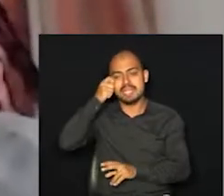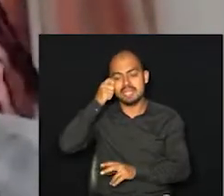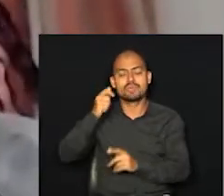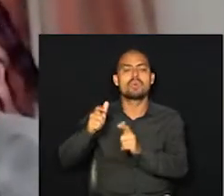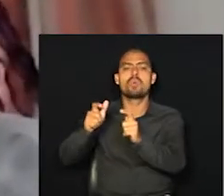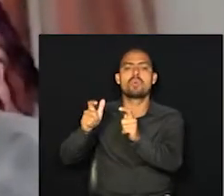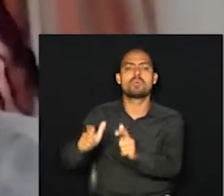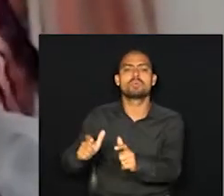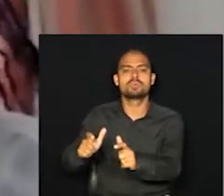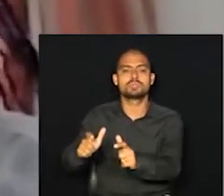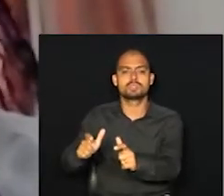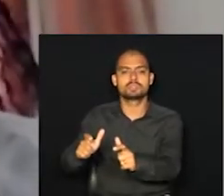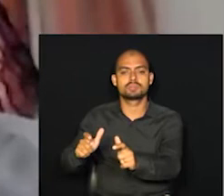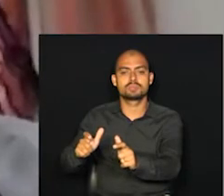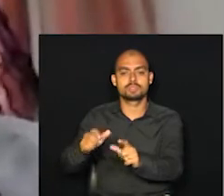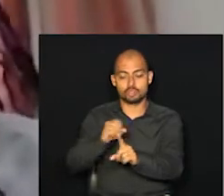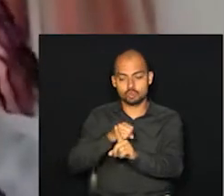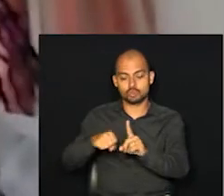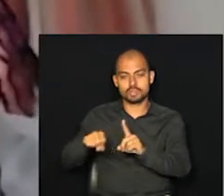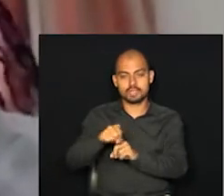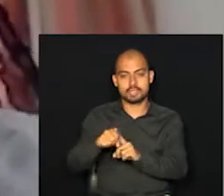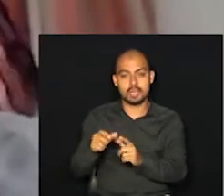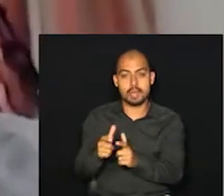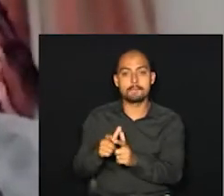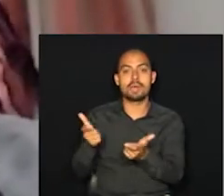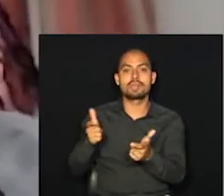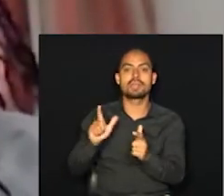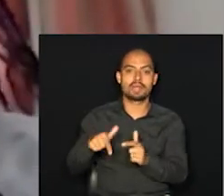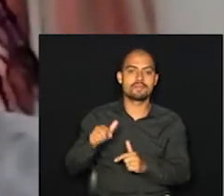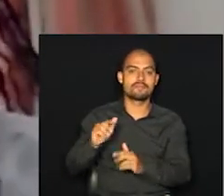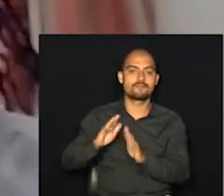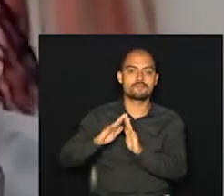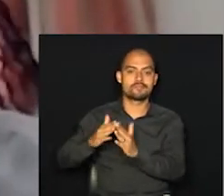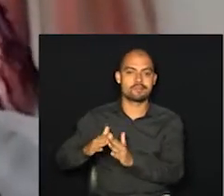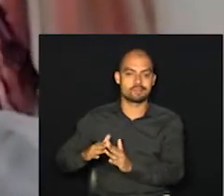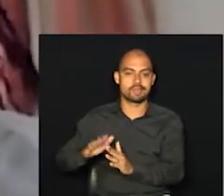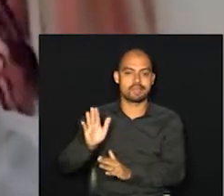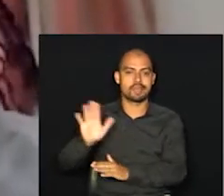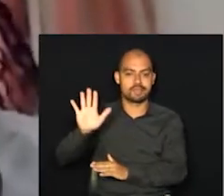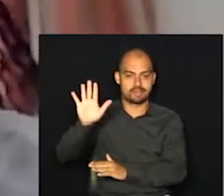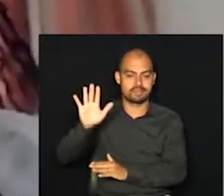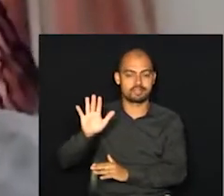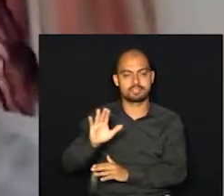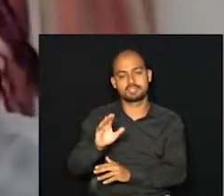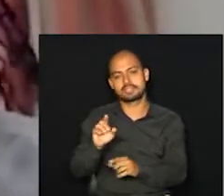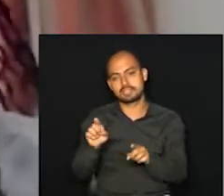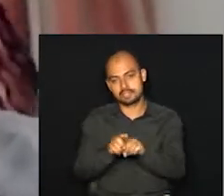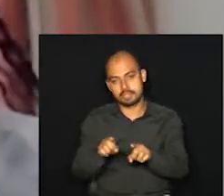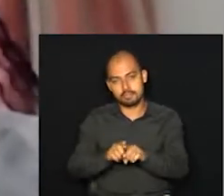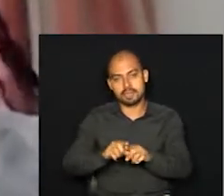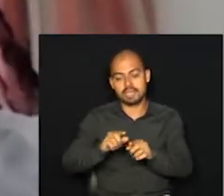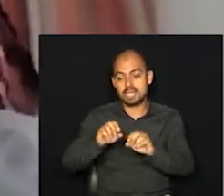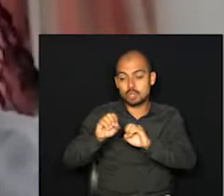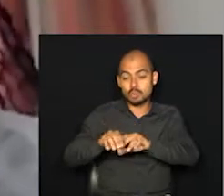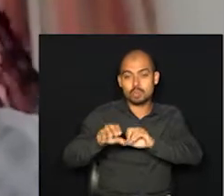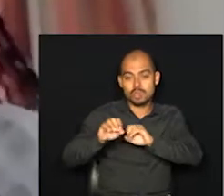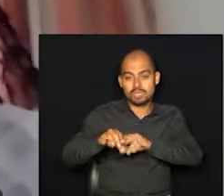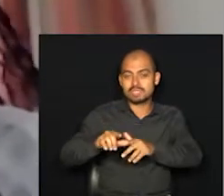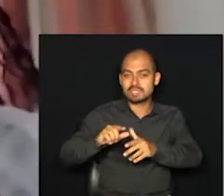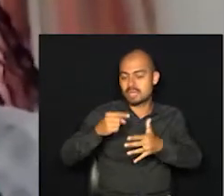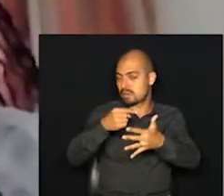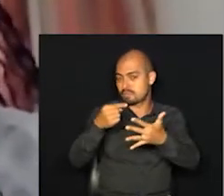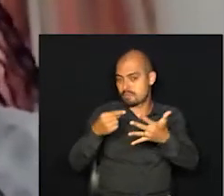nossa sociedade? A maioria deles, nas periferias, onde a questão de saneamento, a questão de educação, a questão